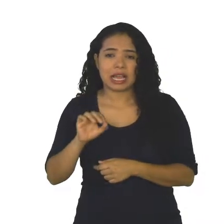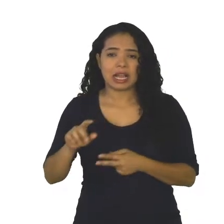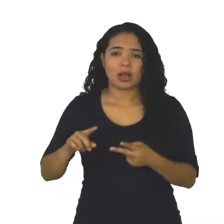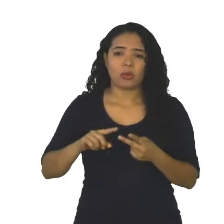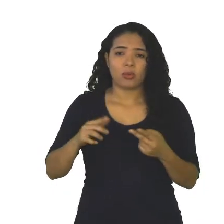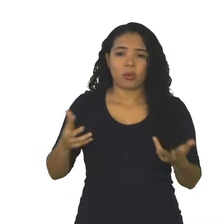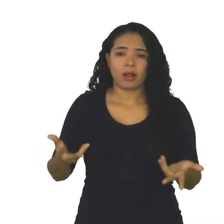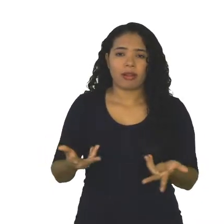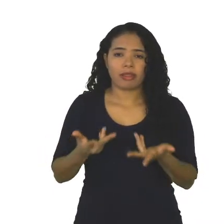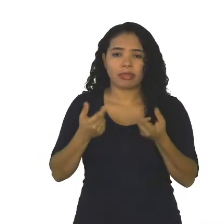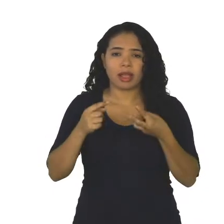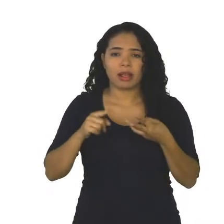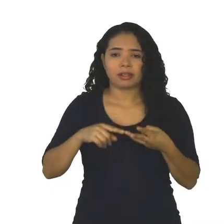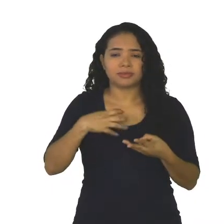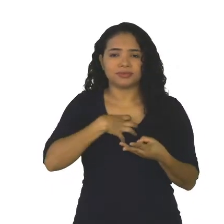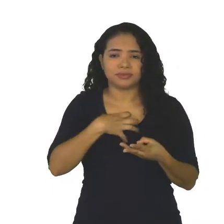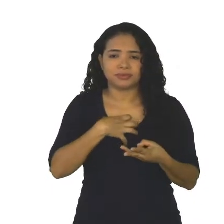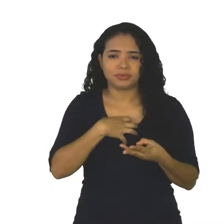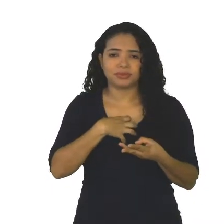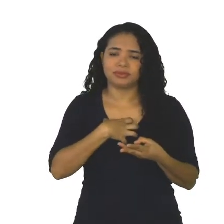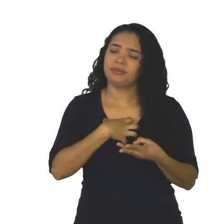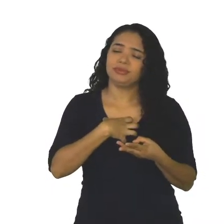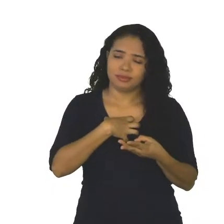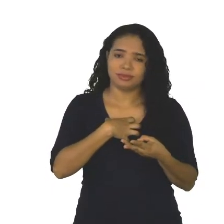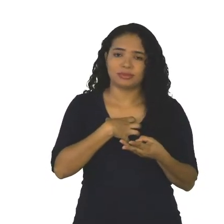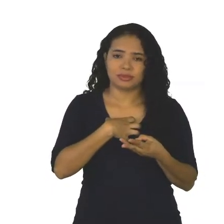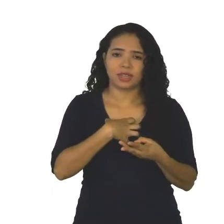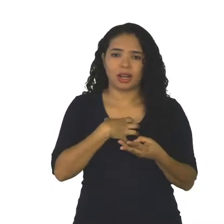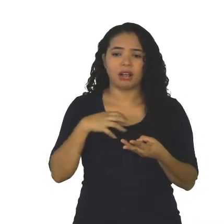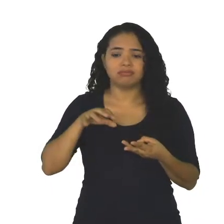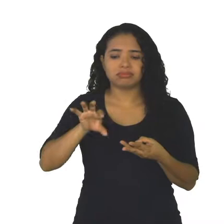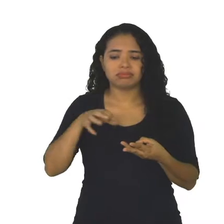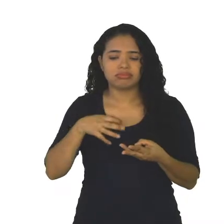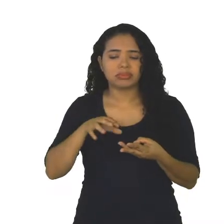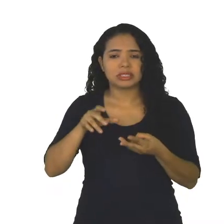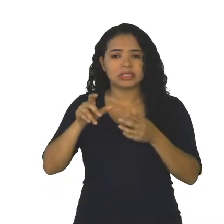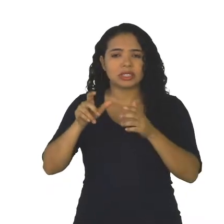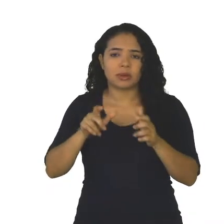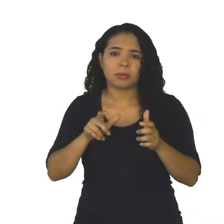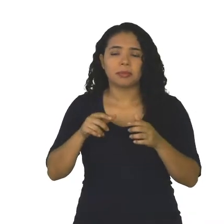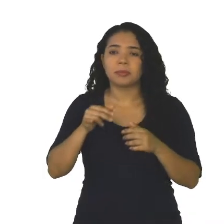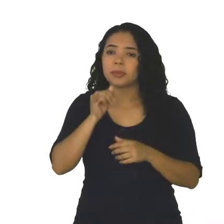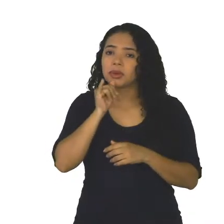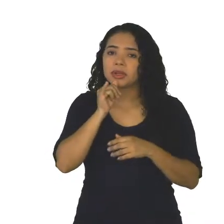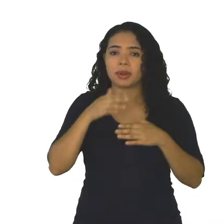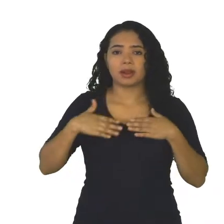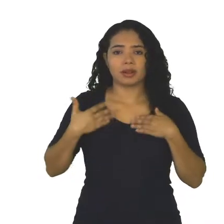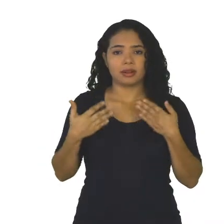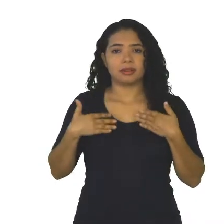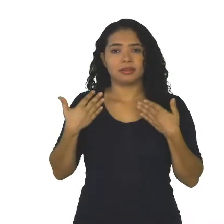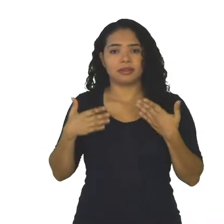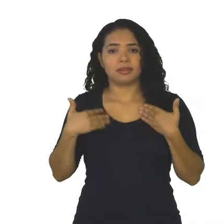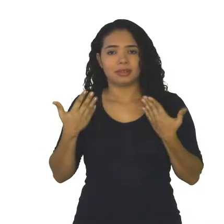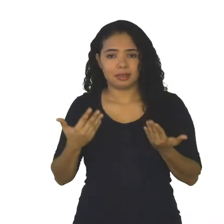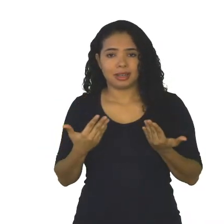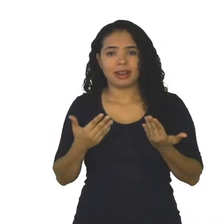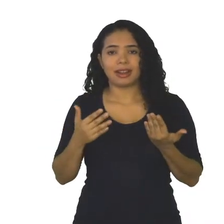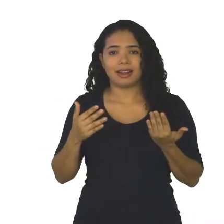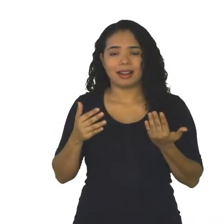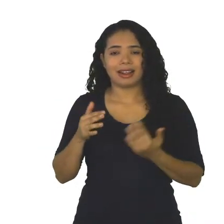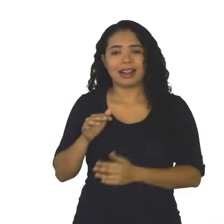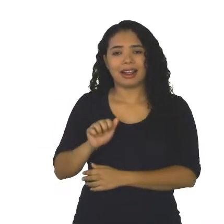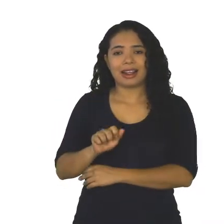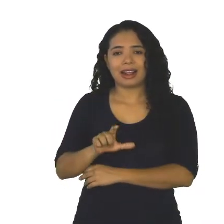qualidade, estado ou sentimento, né? Exemplo, alegria. A palavra alegria é um